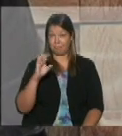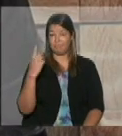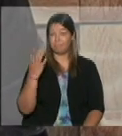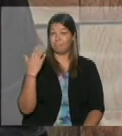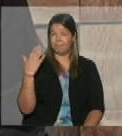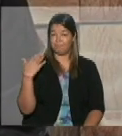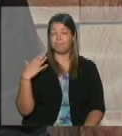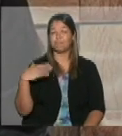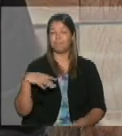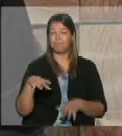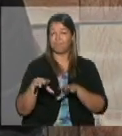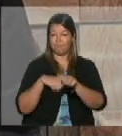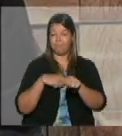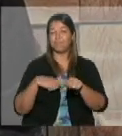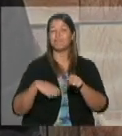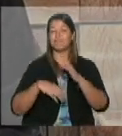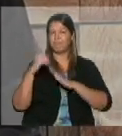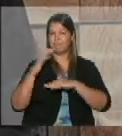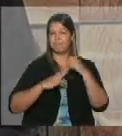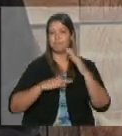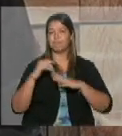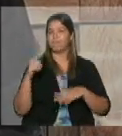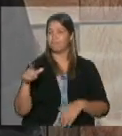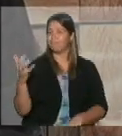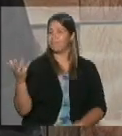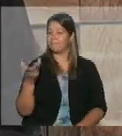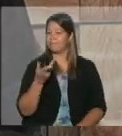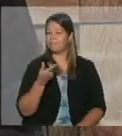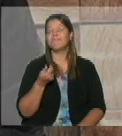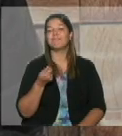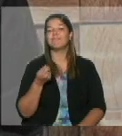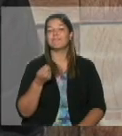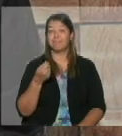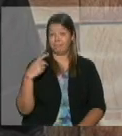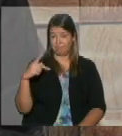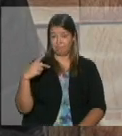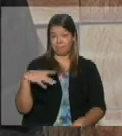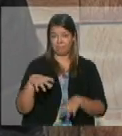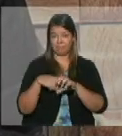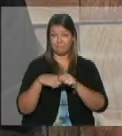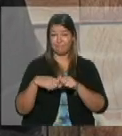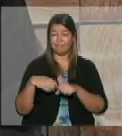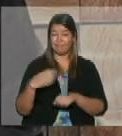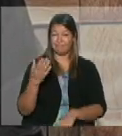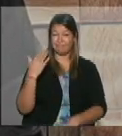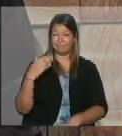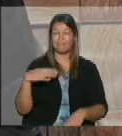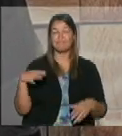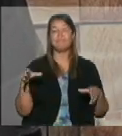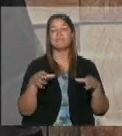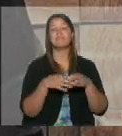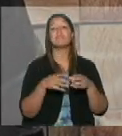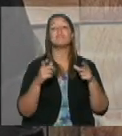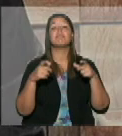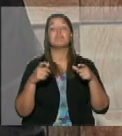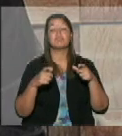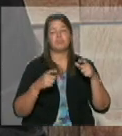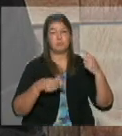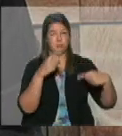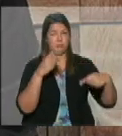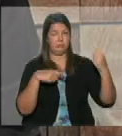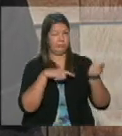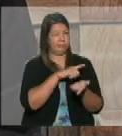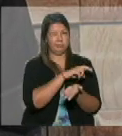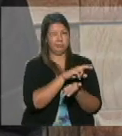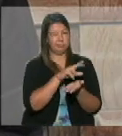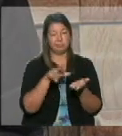diplomata de carreira profícua, foi muito bem sucedido na função. Como diplomata, atuou nas áreas de política bilateral